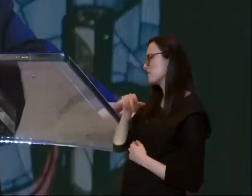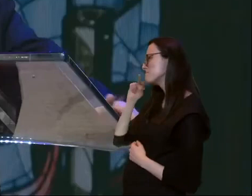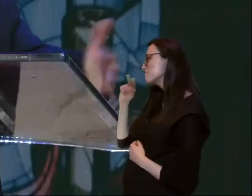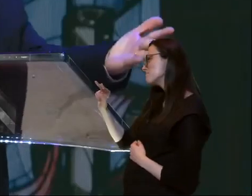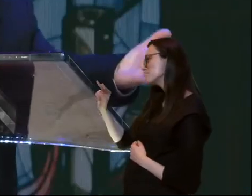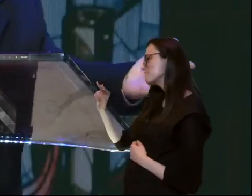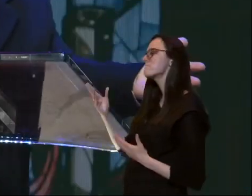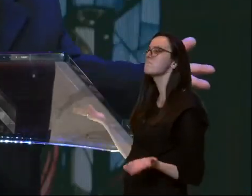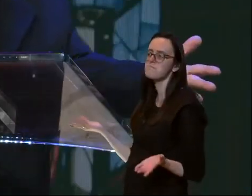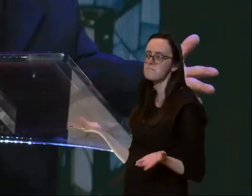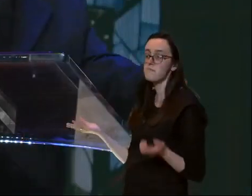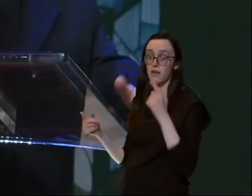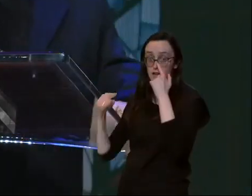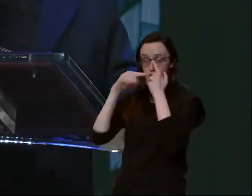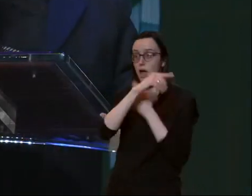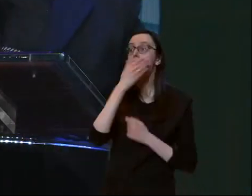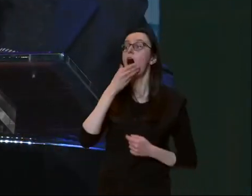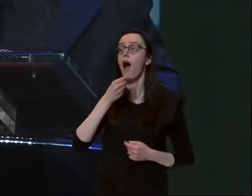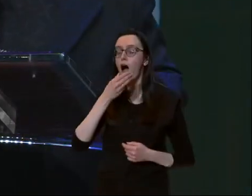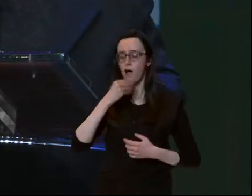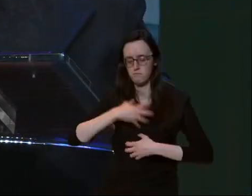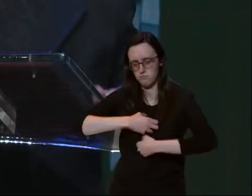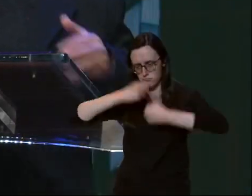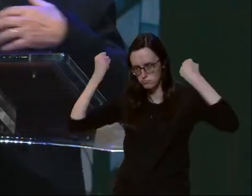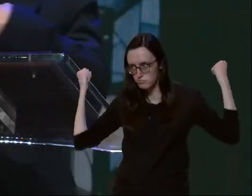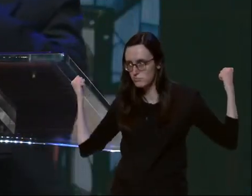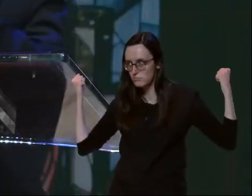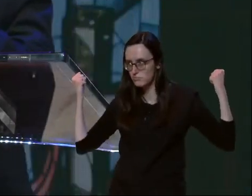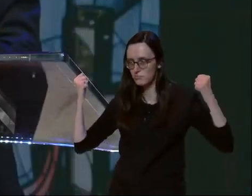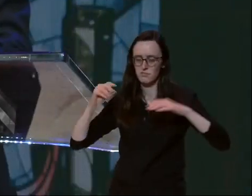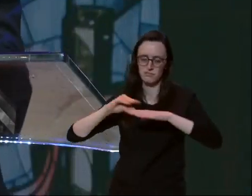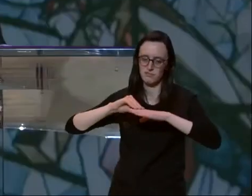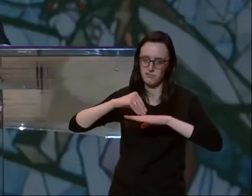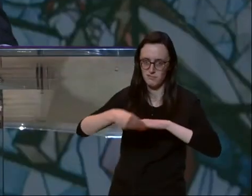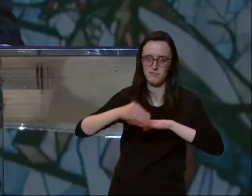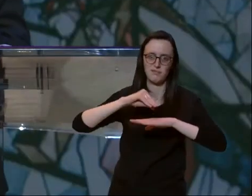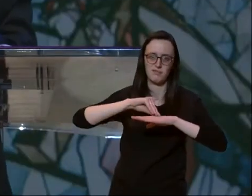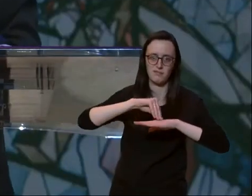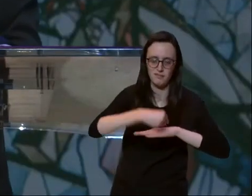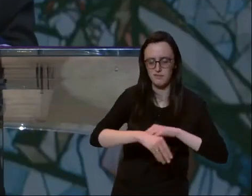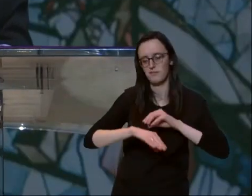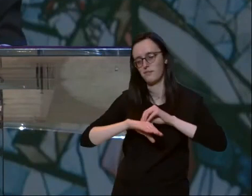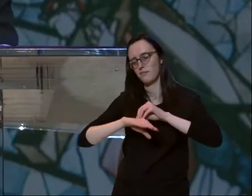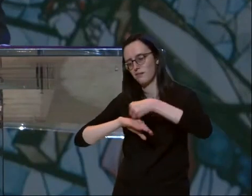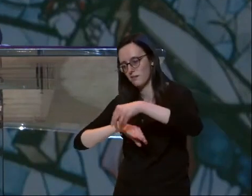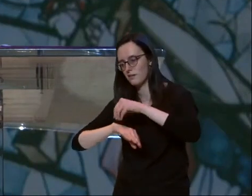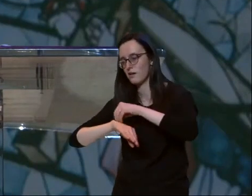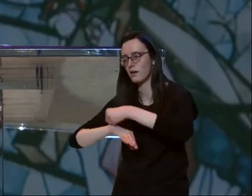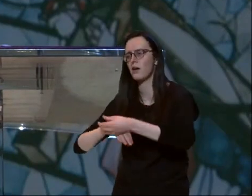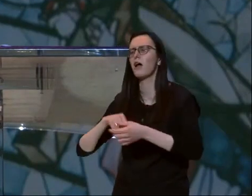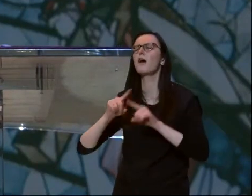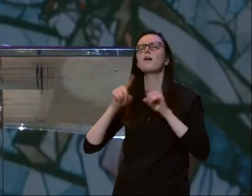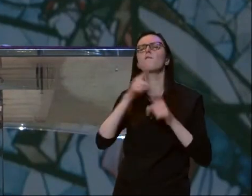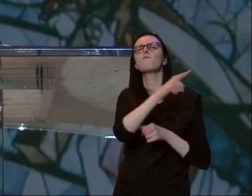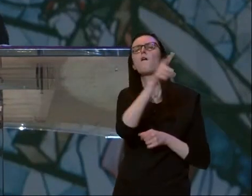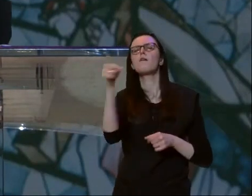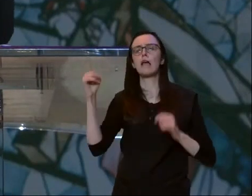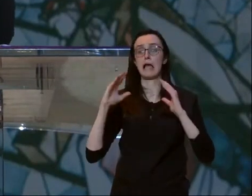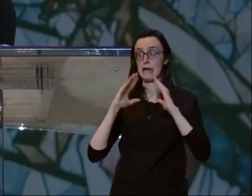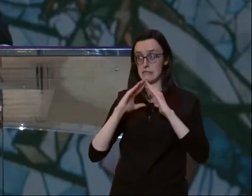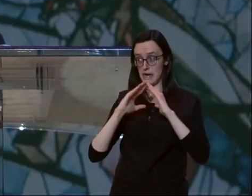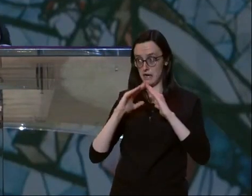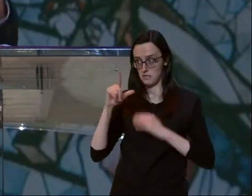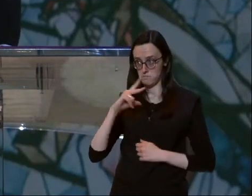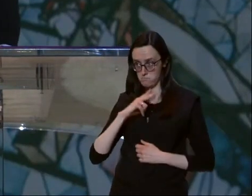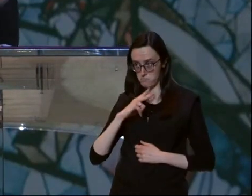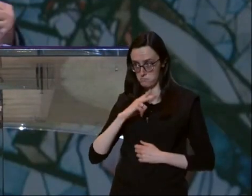Para Naamã mostrava a lepra. O que Deus mostra para mim? Quando eu